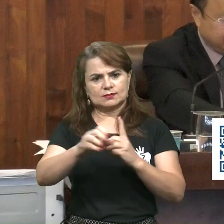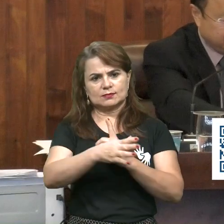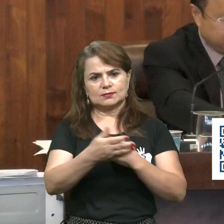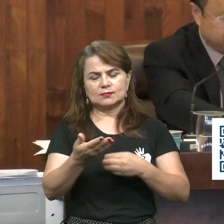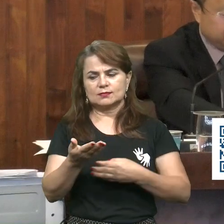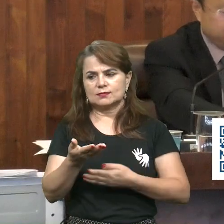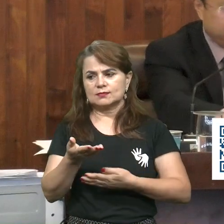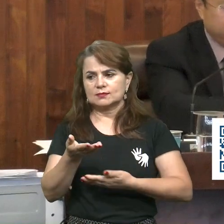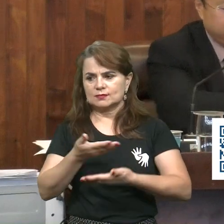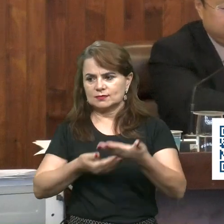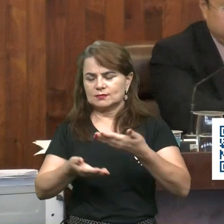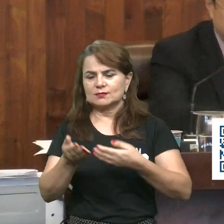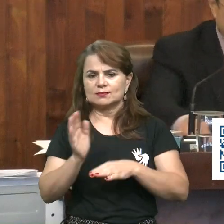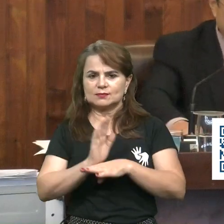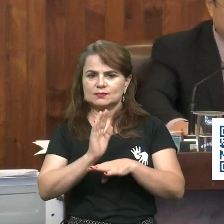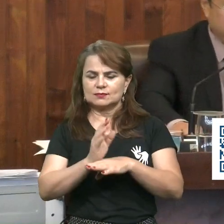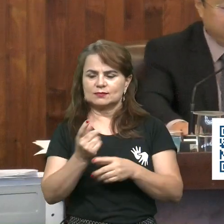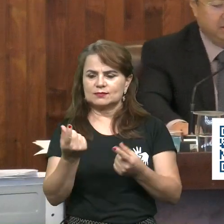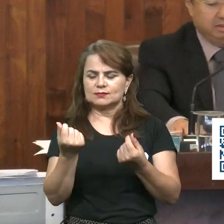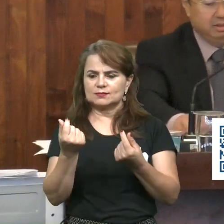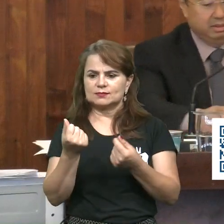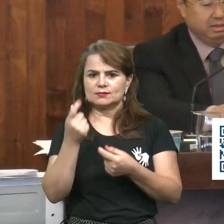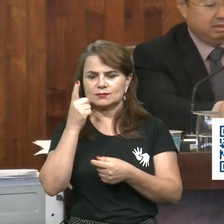da cidade.